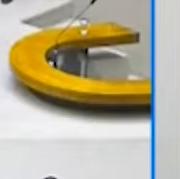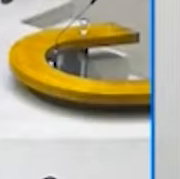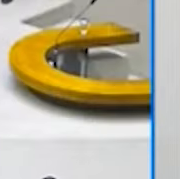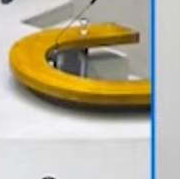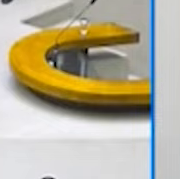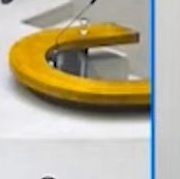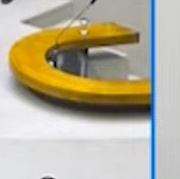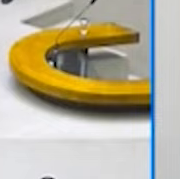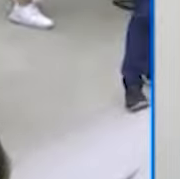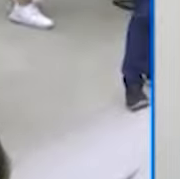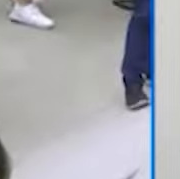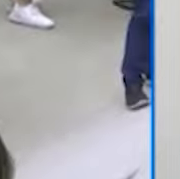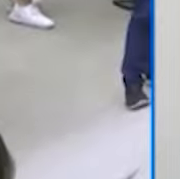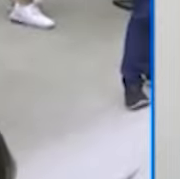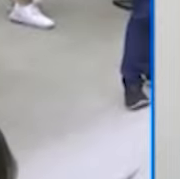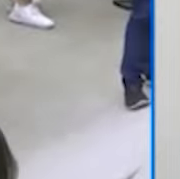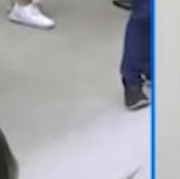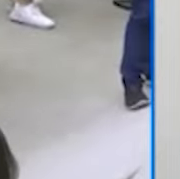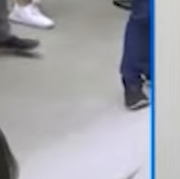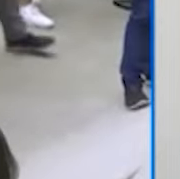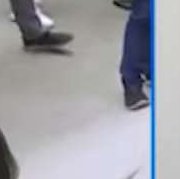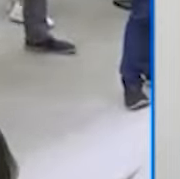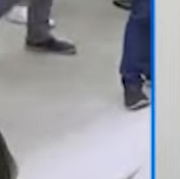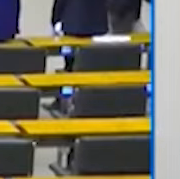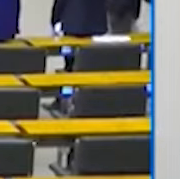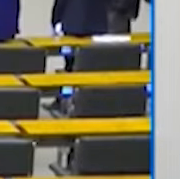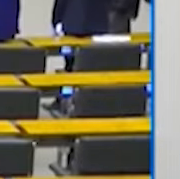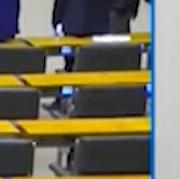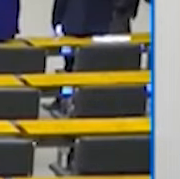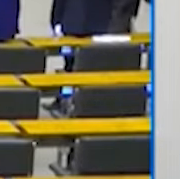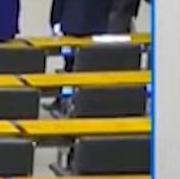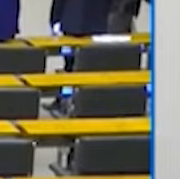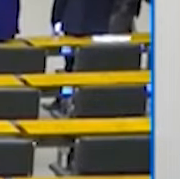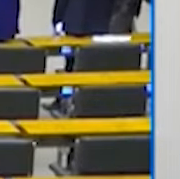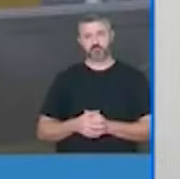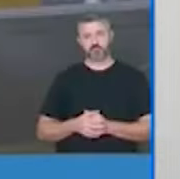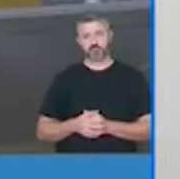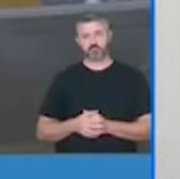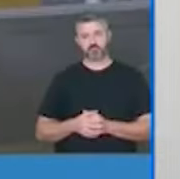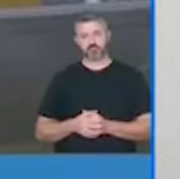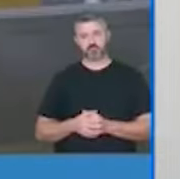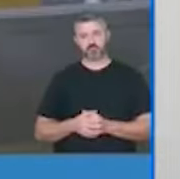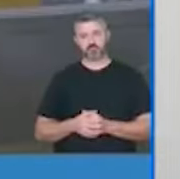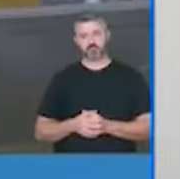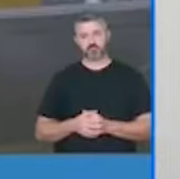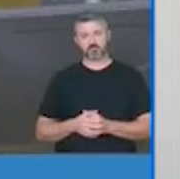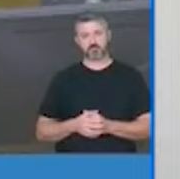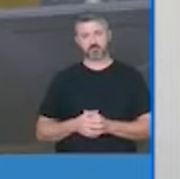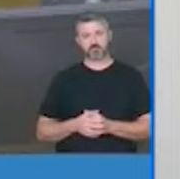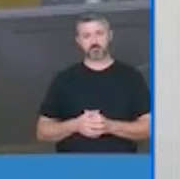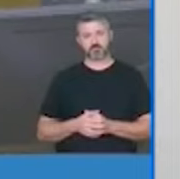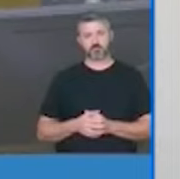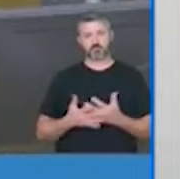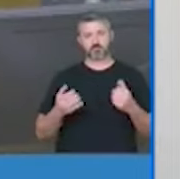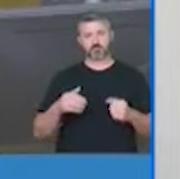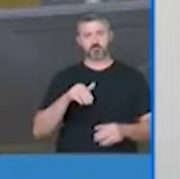muito próximo da família. Então, e outra, essa criança nessa idade, ela não tem consciência das suas transformações corporais.